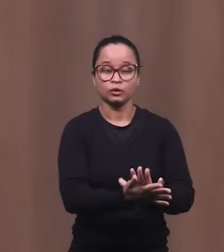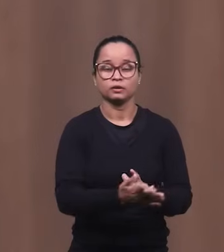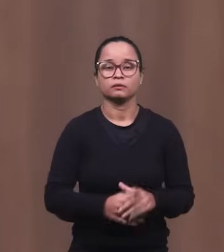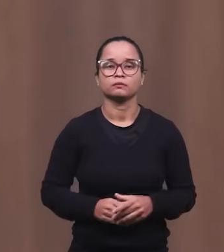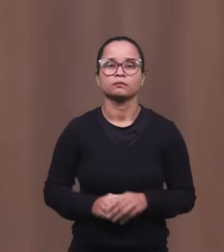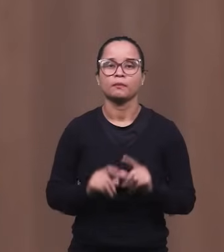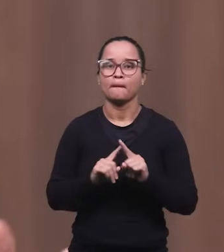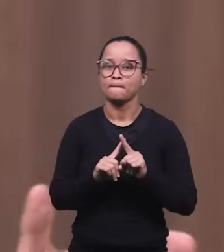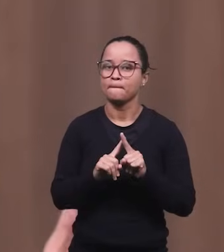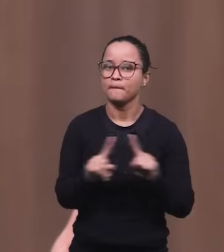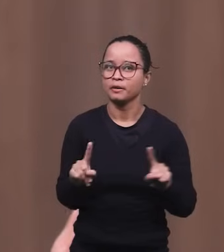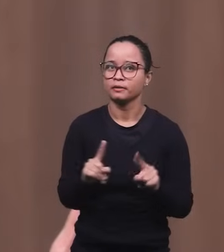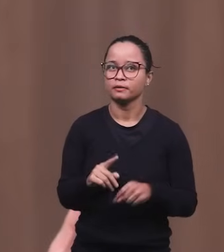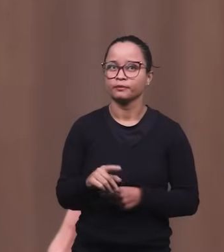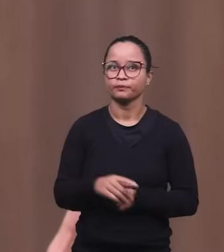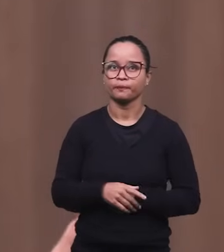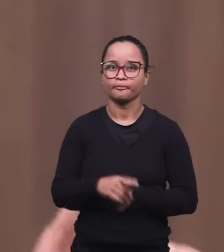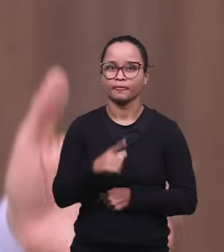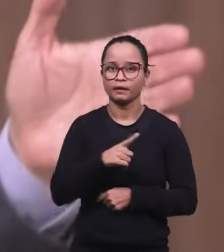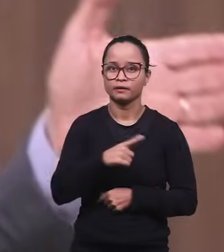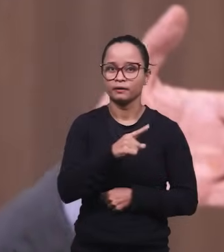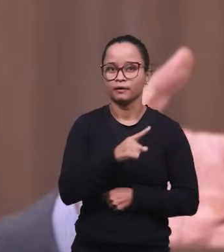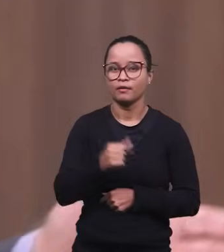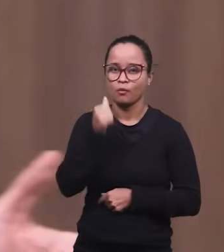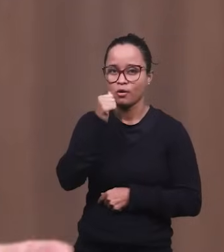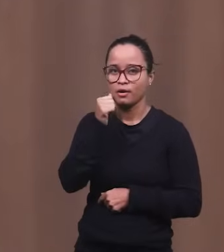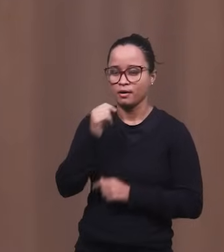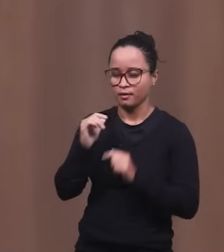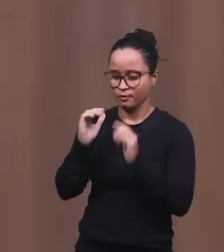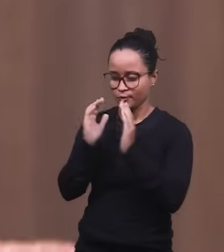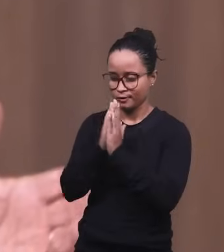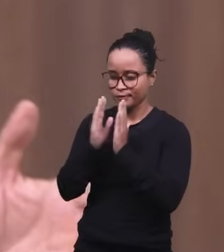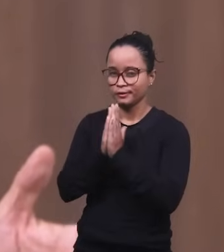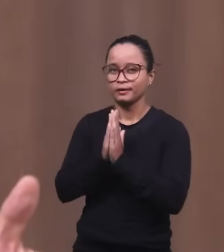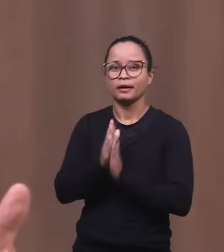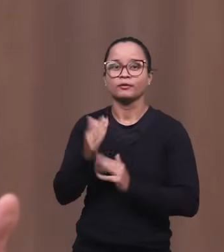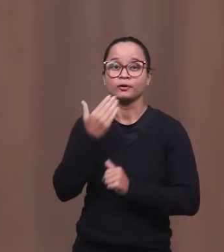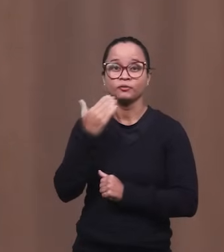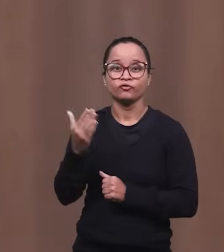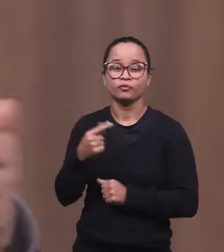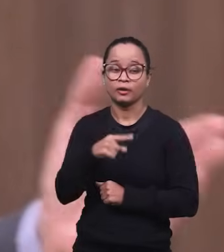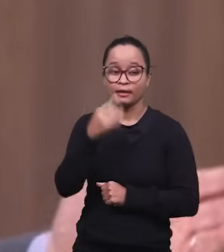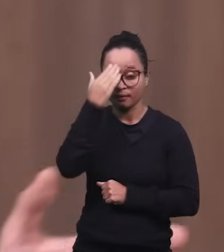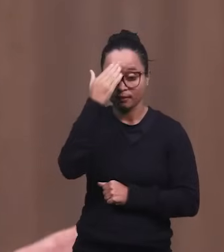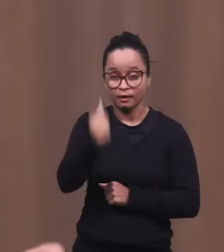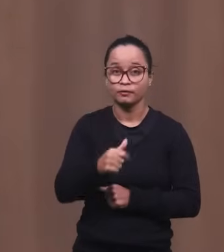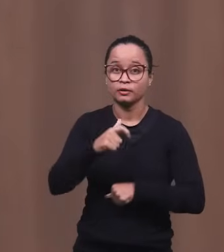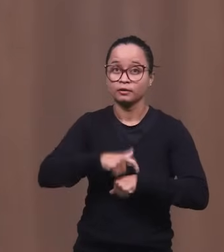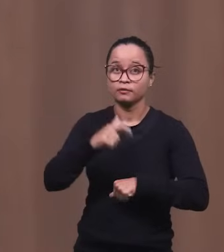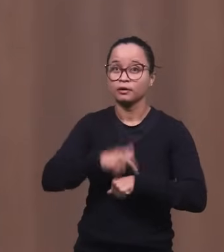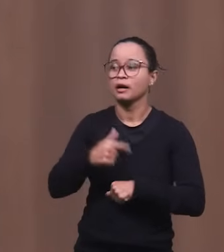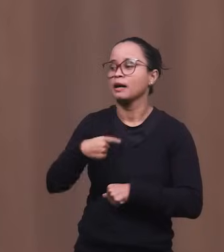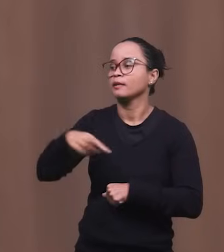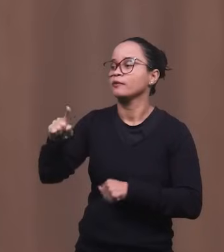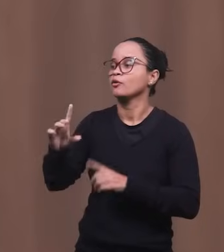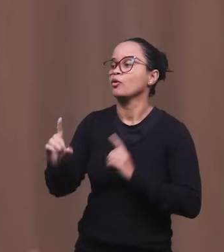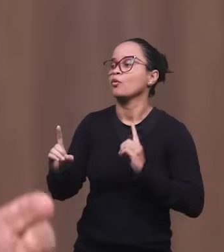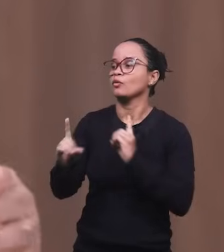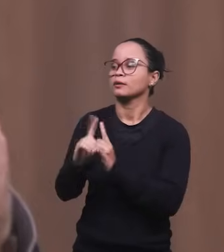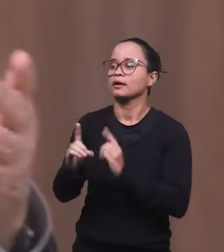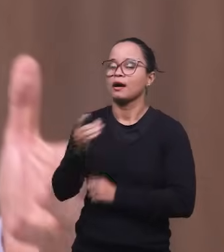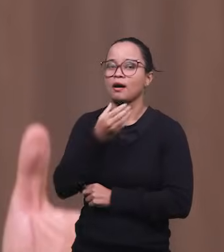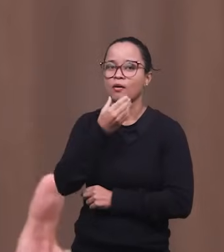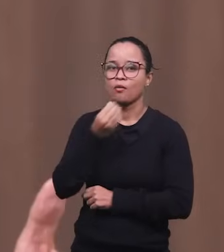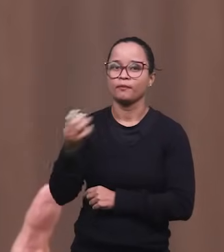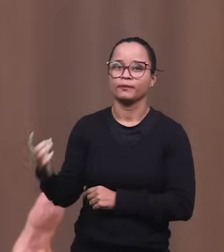aniquilada. Mas ali houve a intercessão de uma mulher, porque Abigail ficou sabendo daquela situação e ela foi